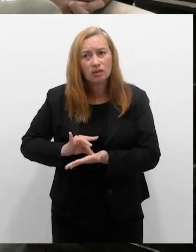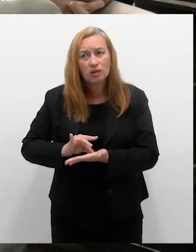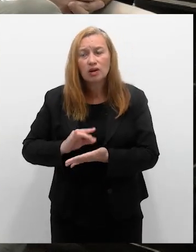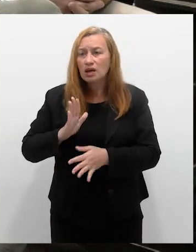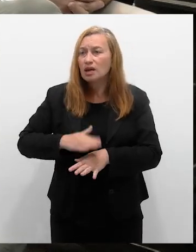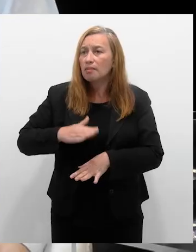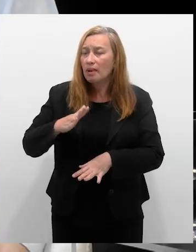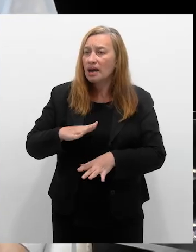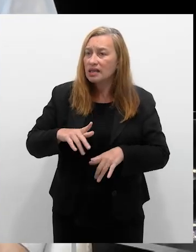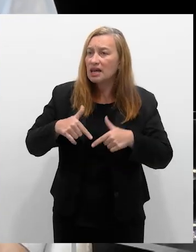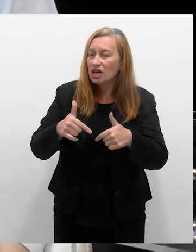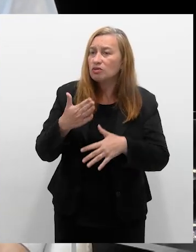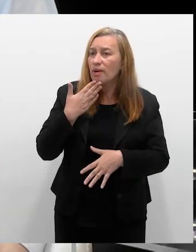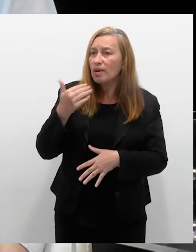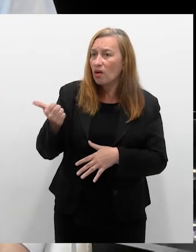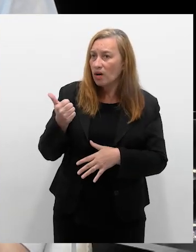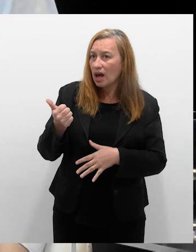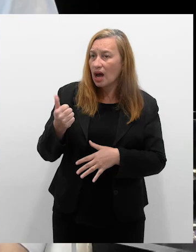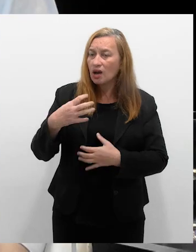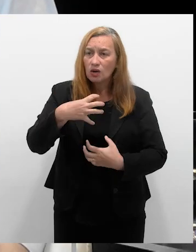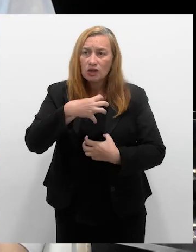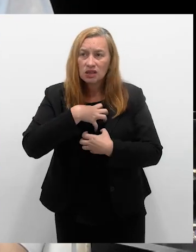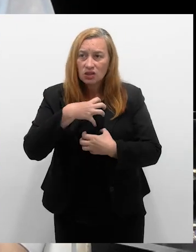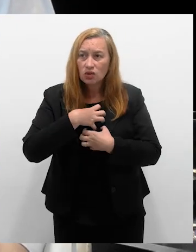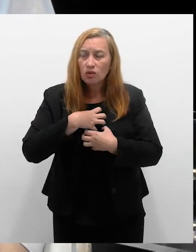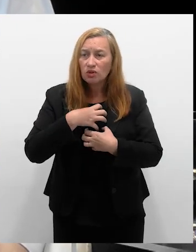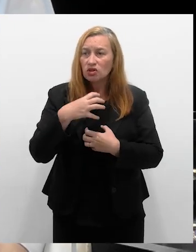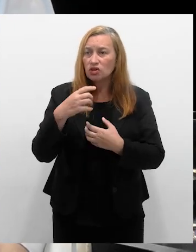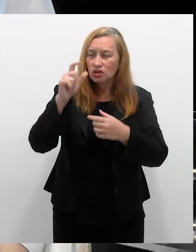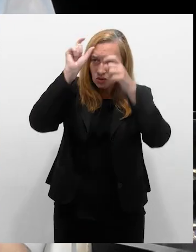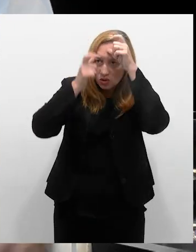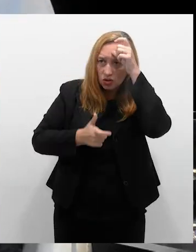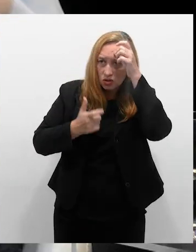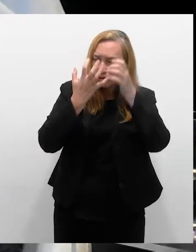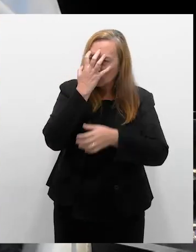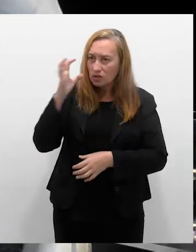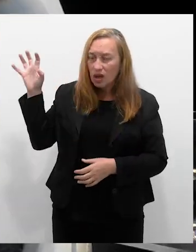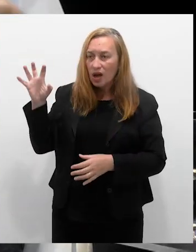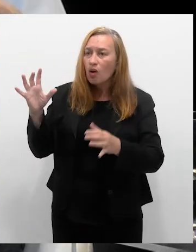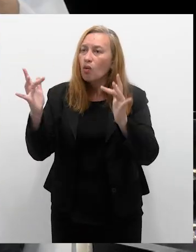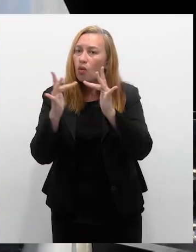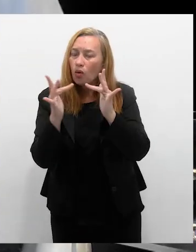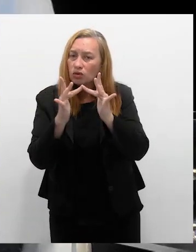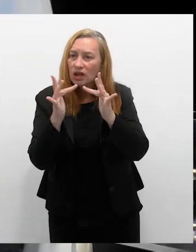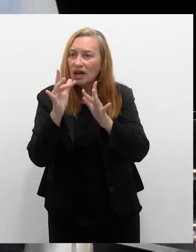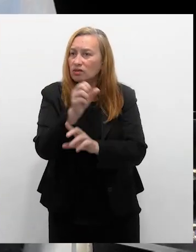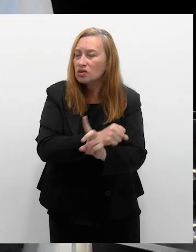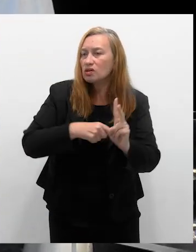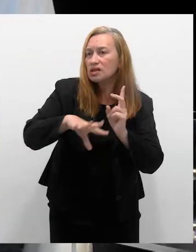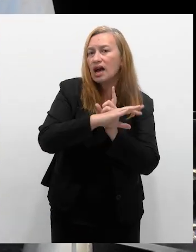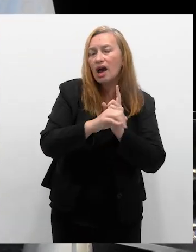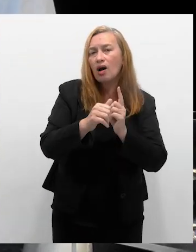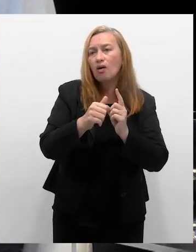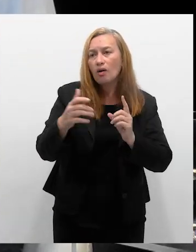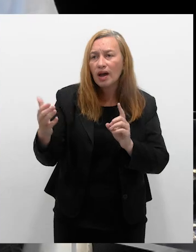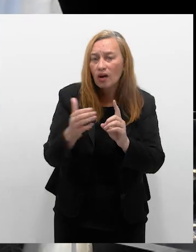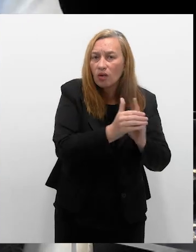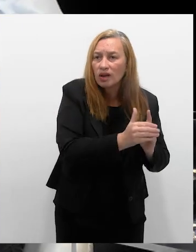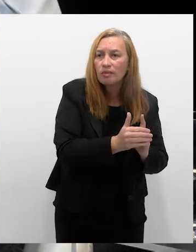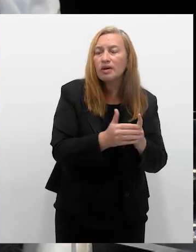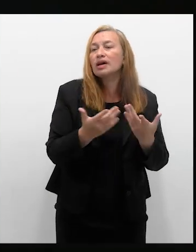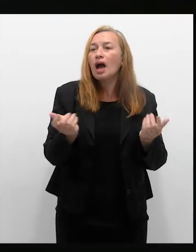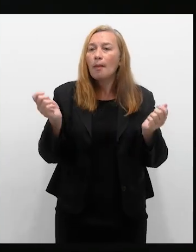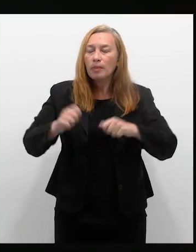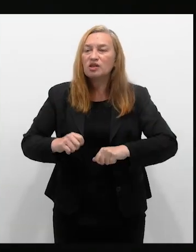coisas que mais funciona para melhorar os sintomas borderline é contato social, é apoio, é acolhimento. Então, não faz